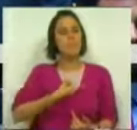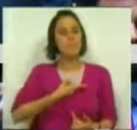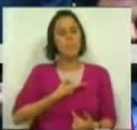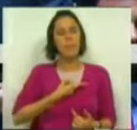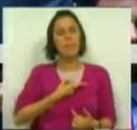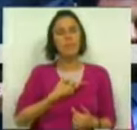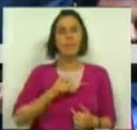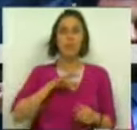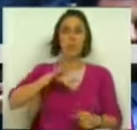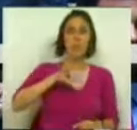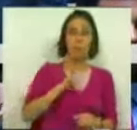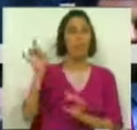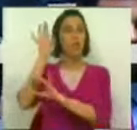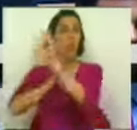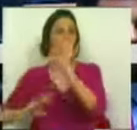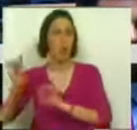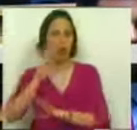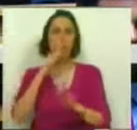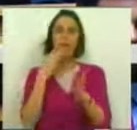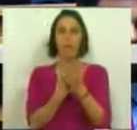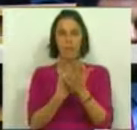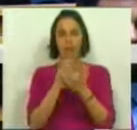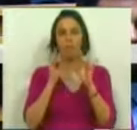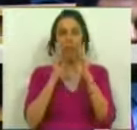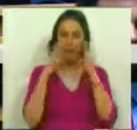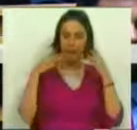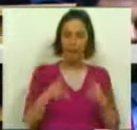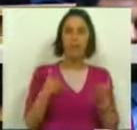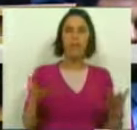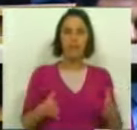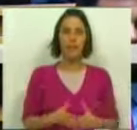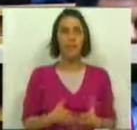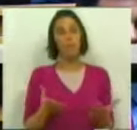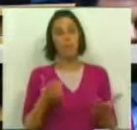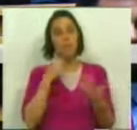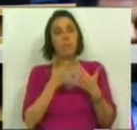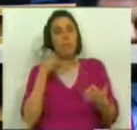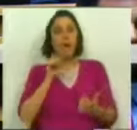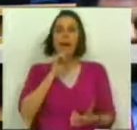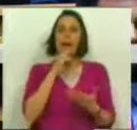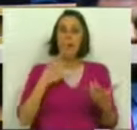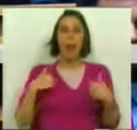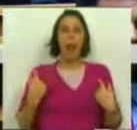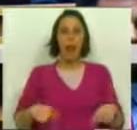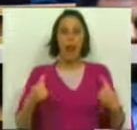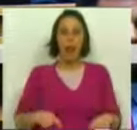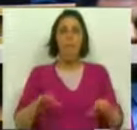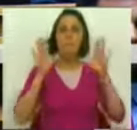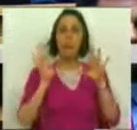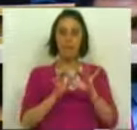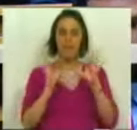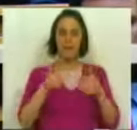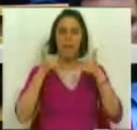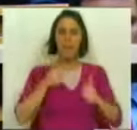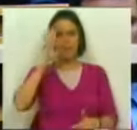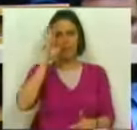devemos, quer no nosso país, quer na Europa, dar a devida atenção, para enfatizar a capacidade que temos, mas também para